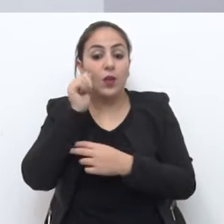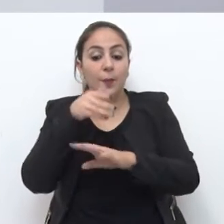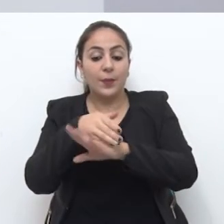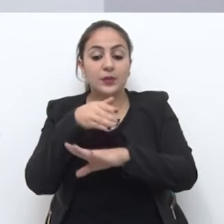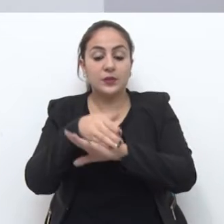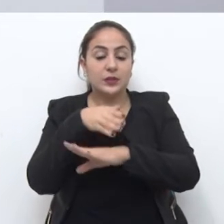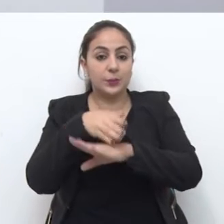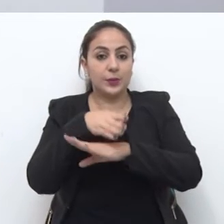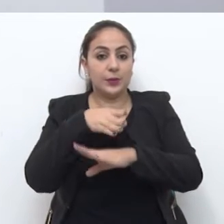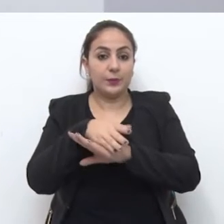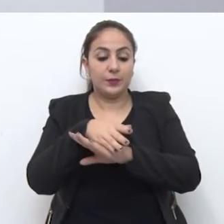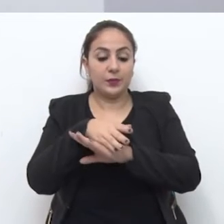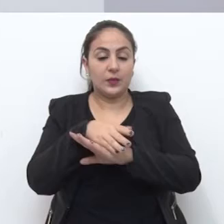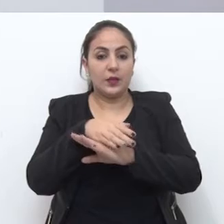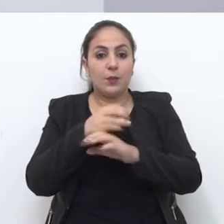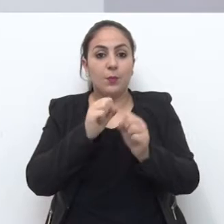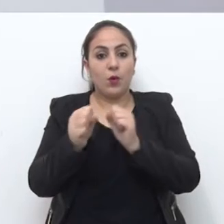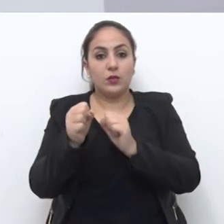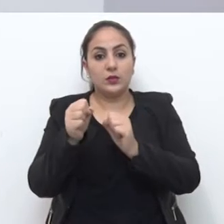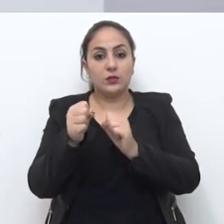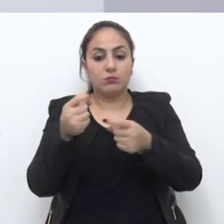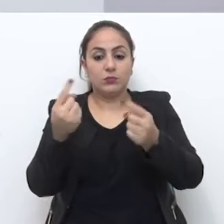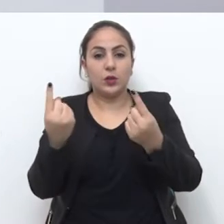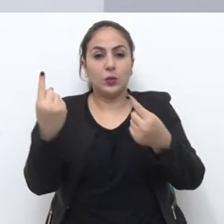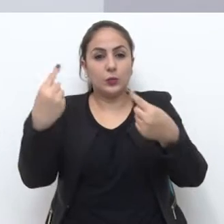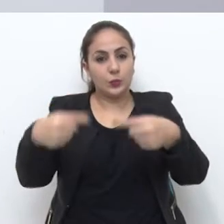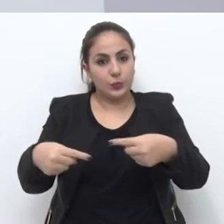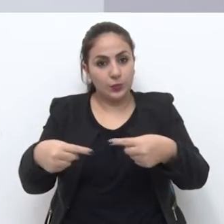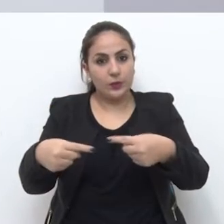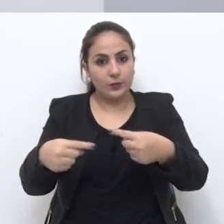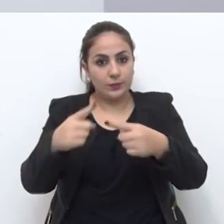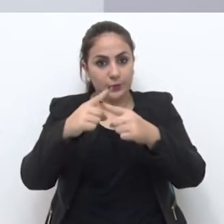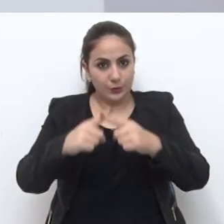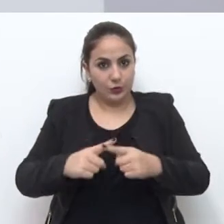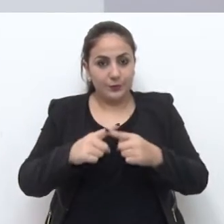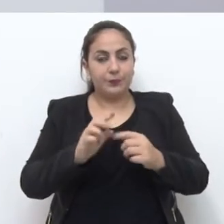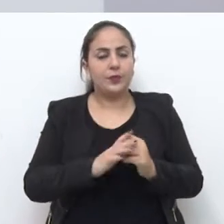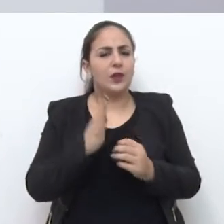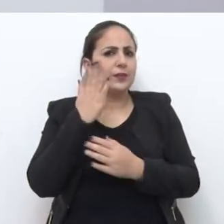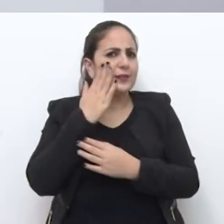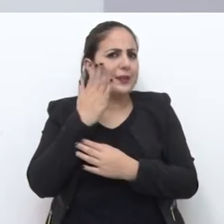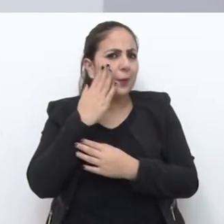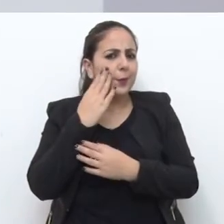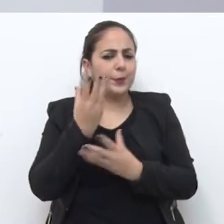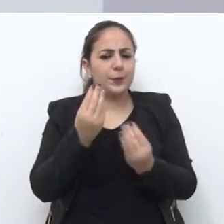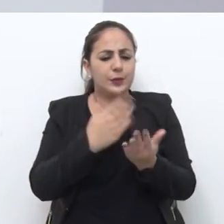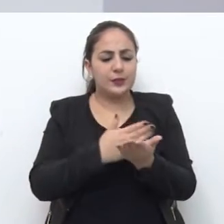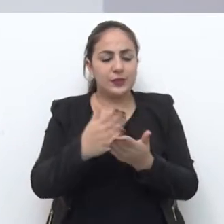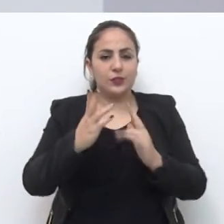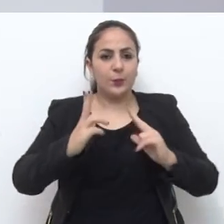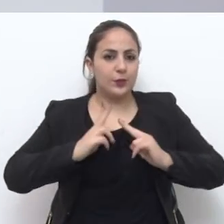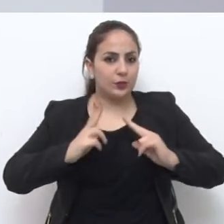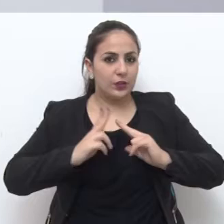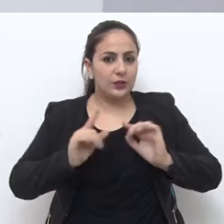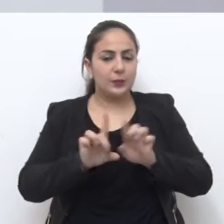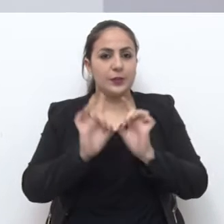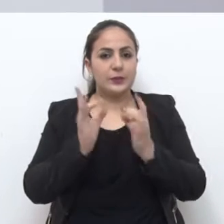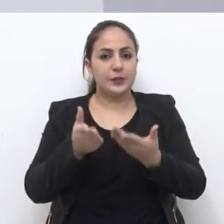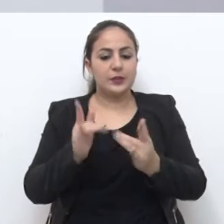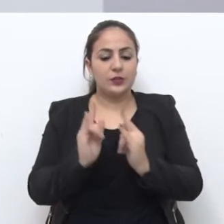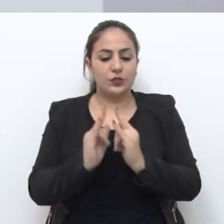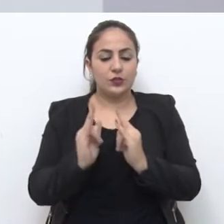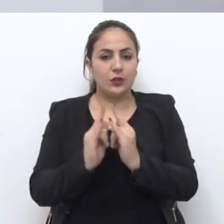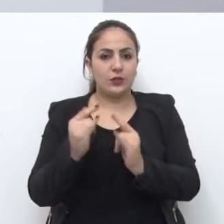se integrar e possam disputar uma competição. Sabemos assim que temos várias iniciativas particulares, especialmente